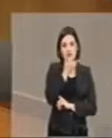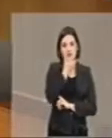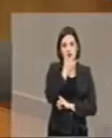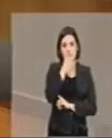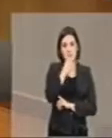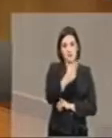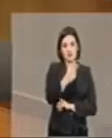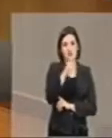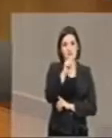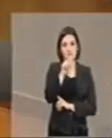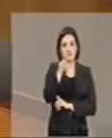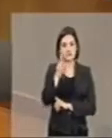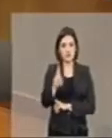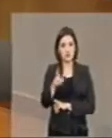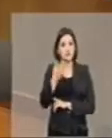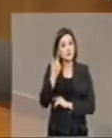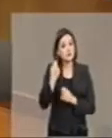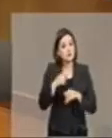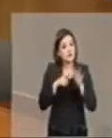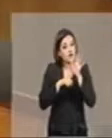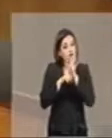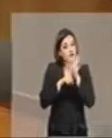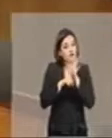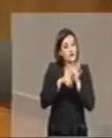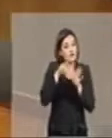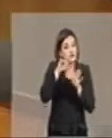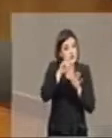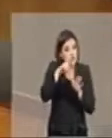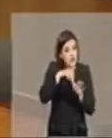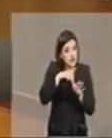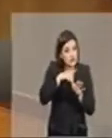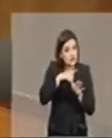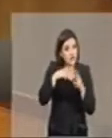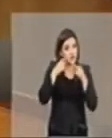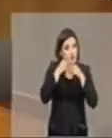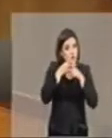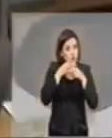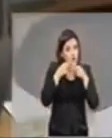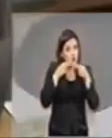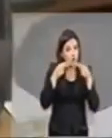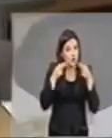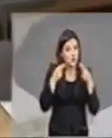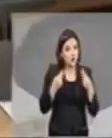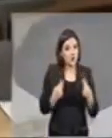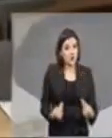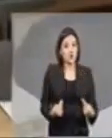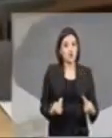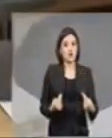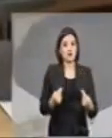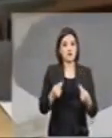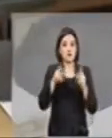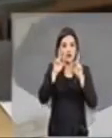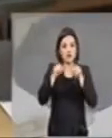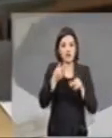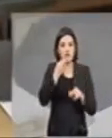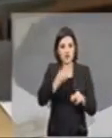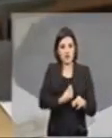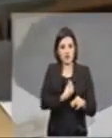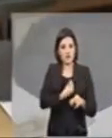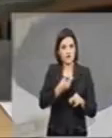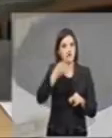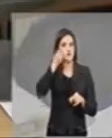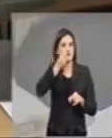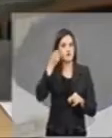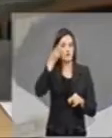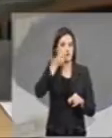nesse conteúdo da mala há algo em que usurpa a competência do Supremo. Então, você já se acompanha o relator